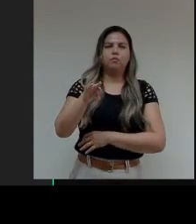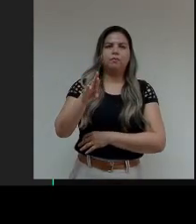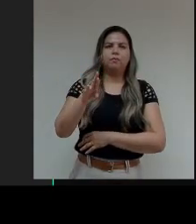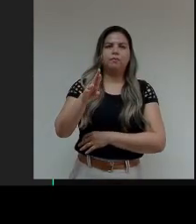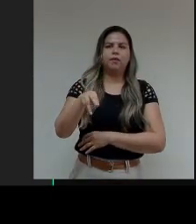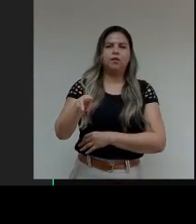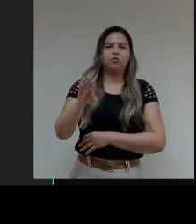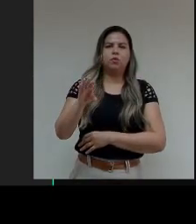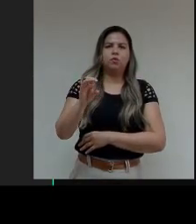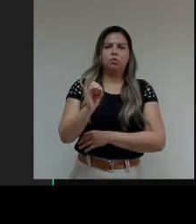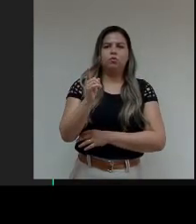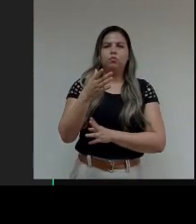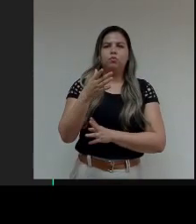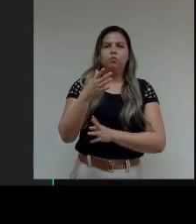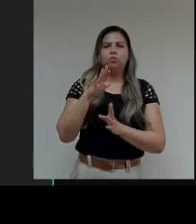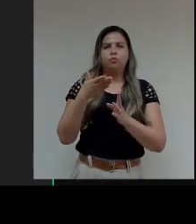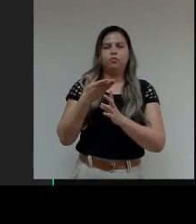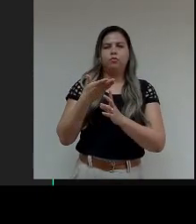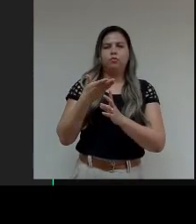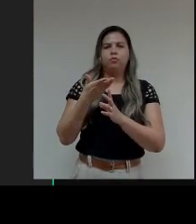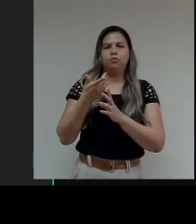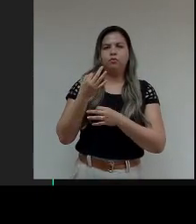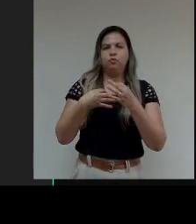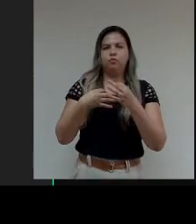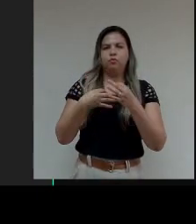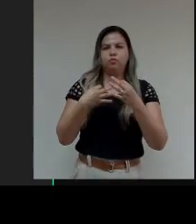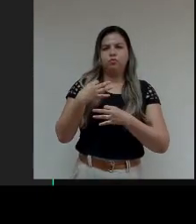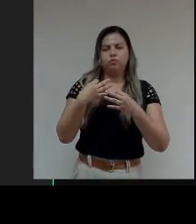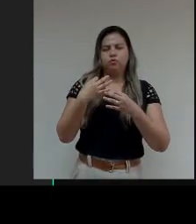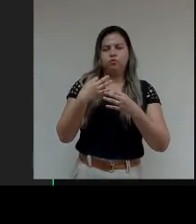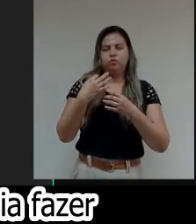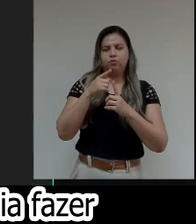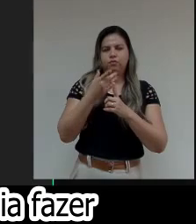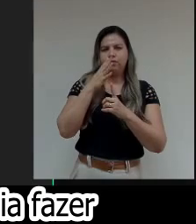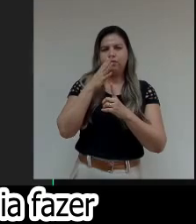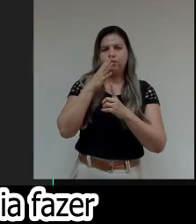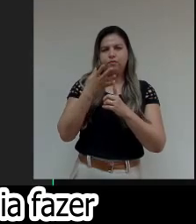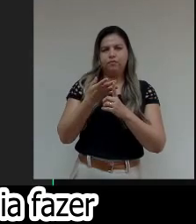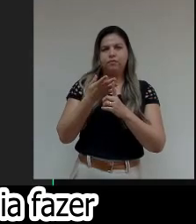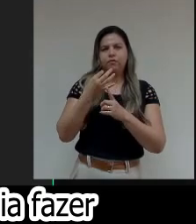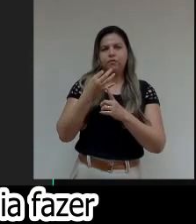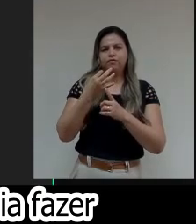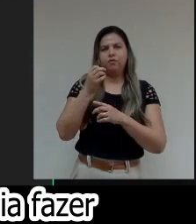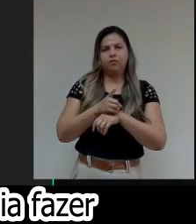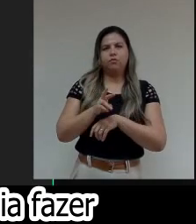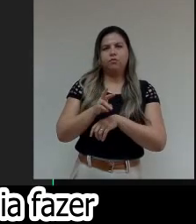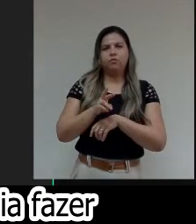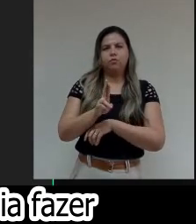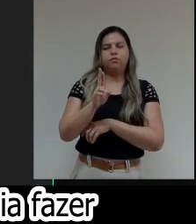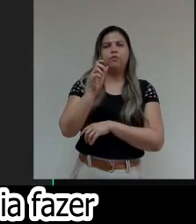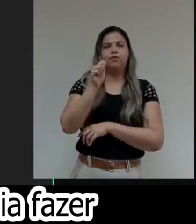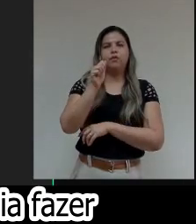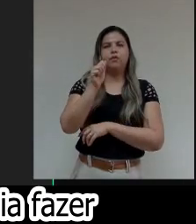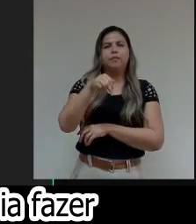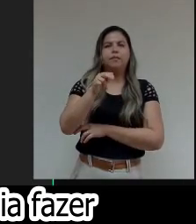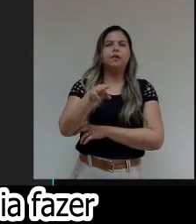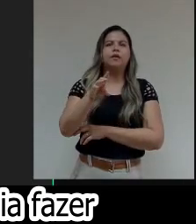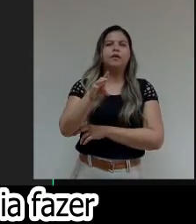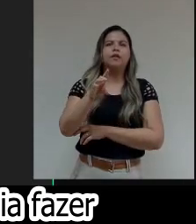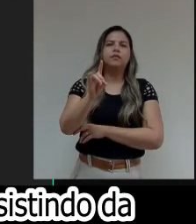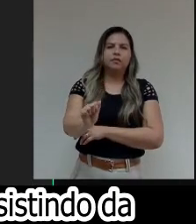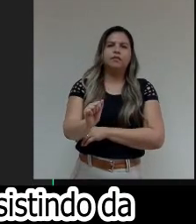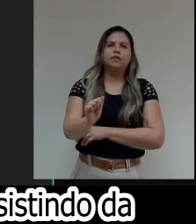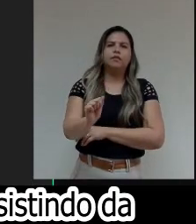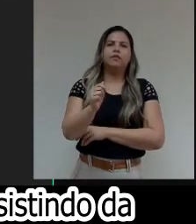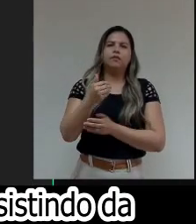José Roberto Afonso Pantoja, a doutora Amanda Lima Figueiredo inicialmente